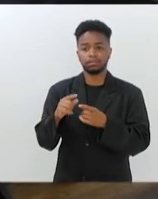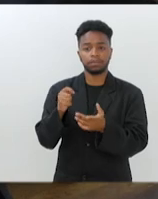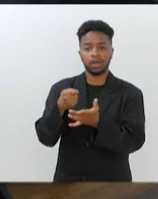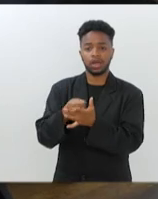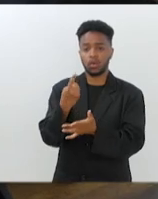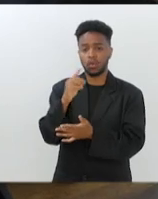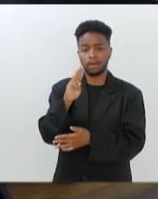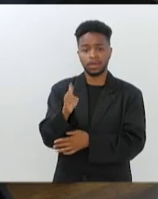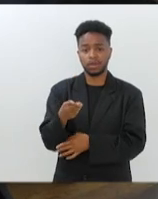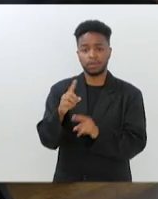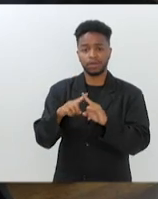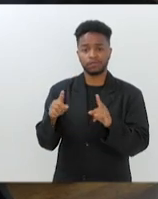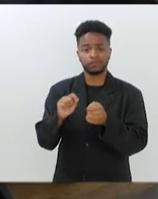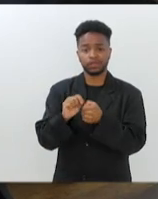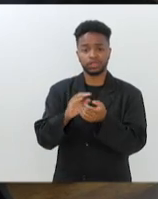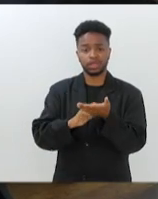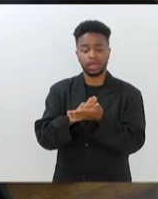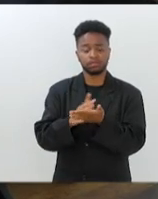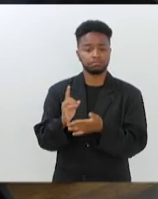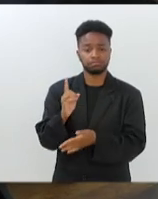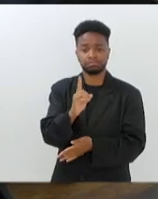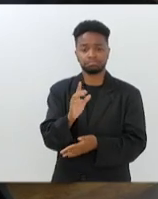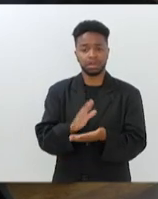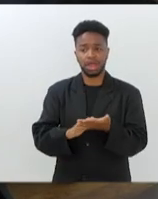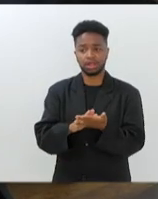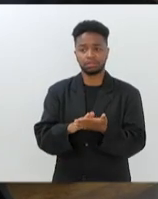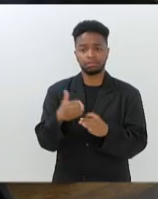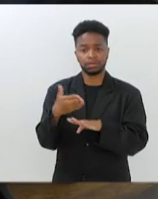parede num canto e vai participar de um